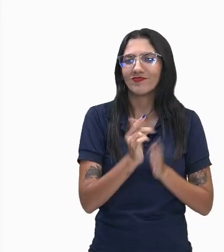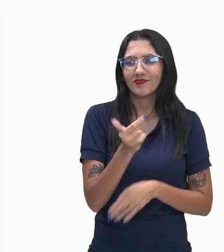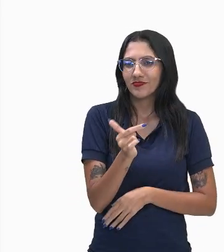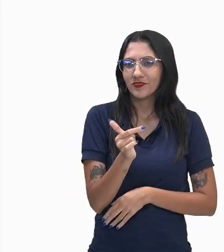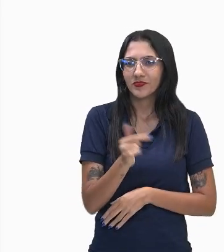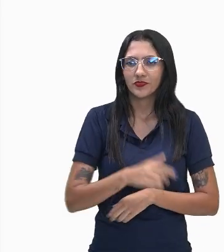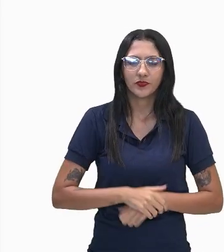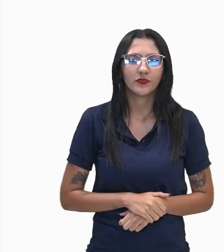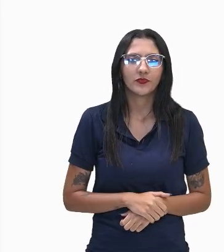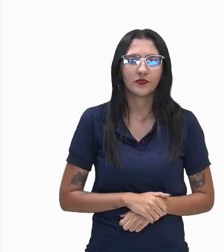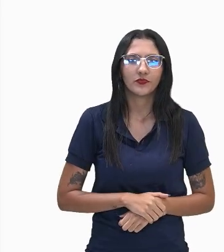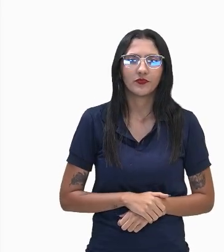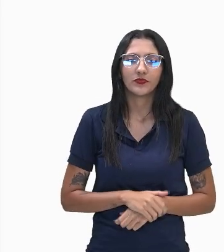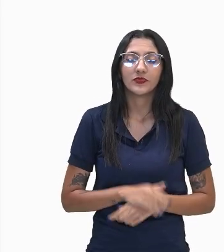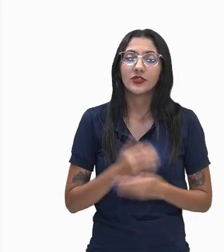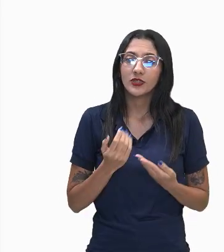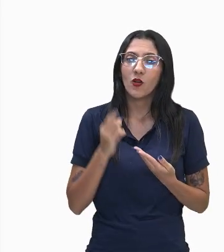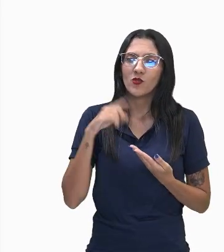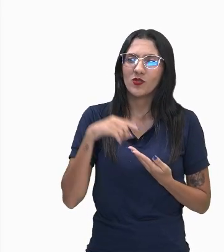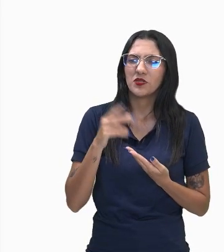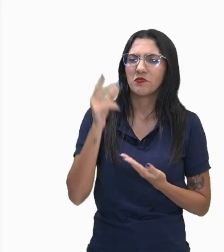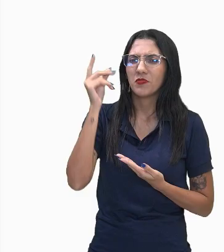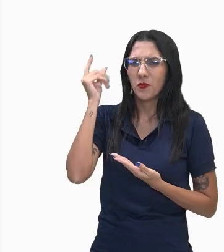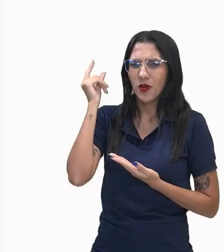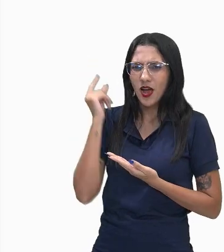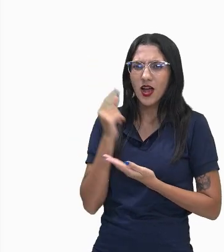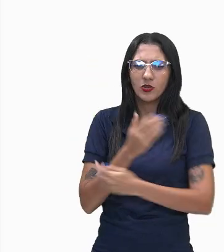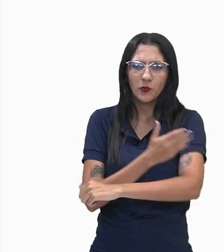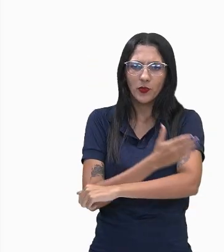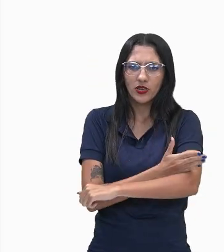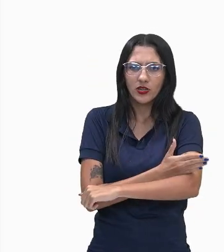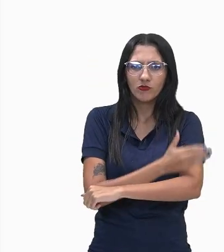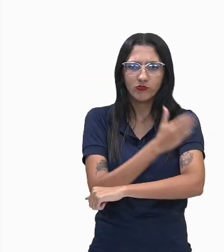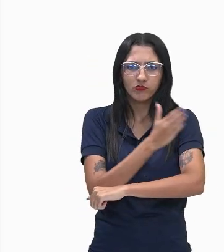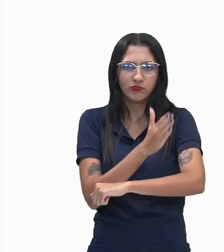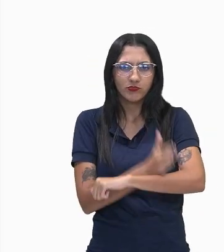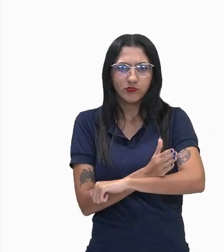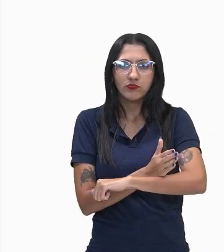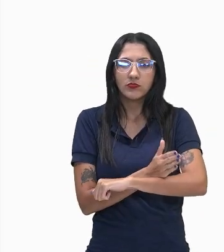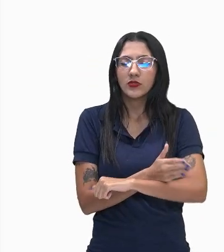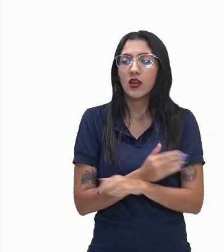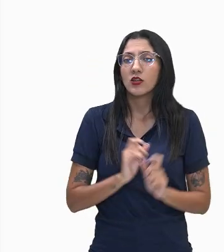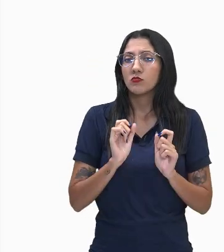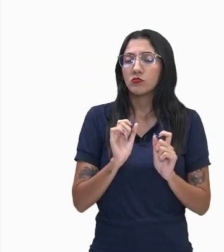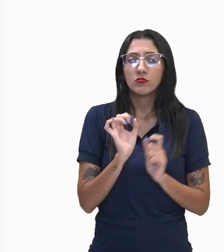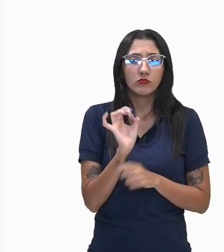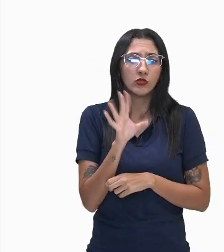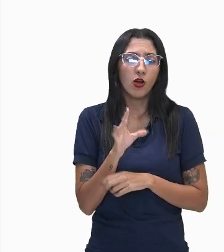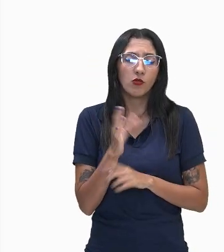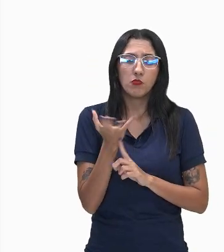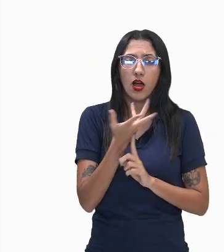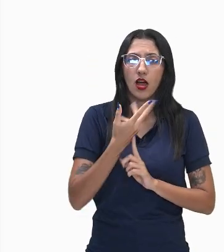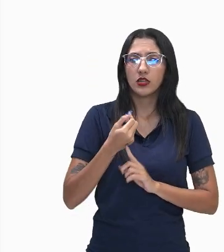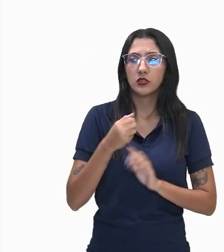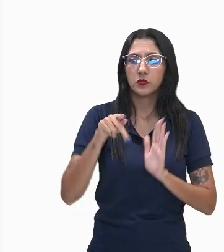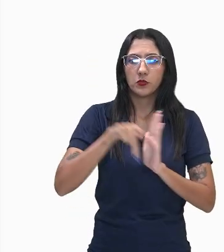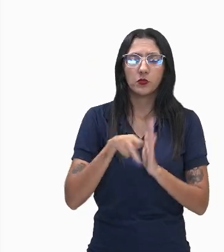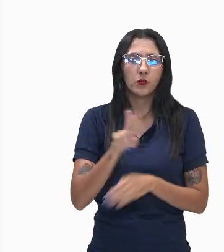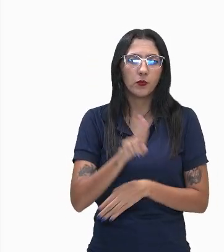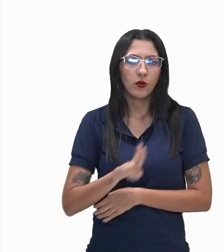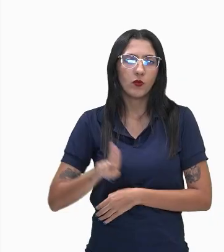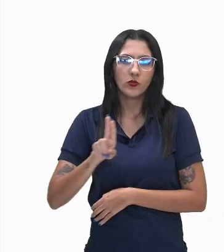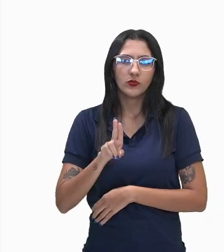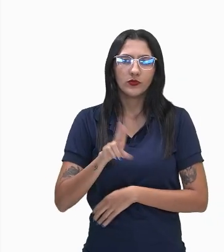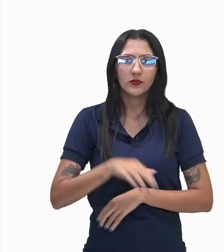que na Antiguidade e na Idade Média, a arte tinha uma utilidade, certo? Vamos conhecer